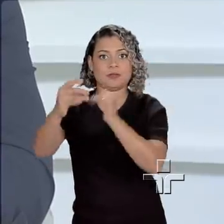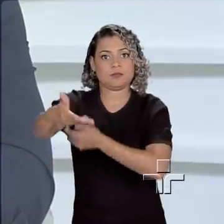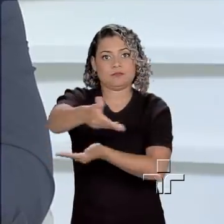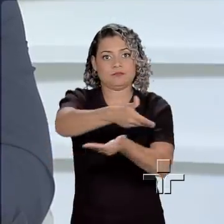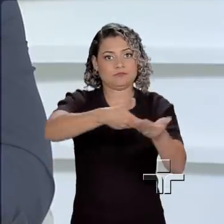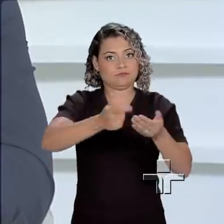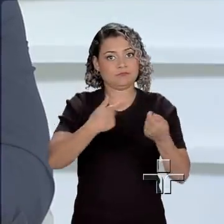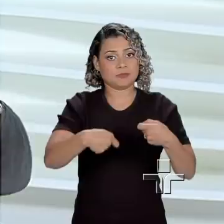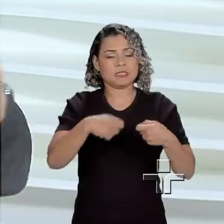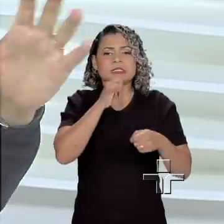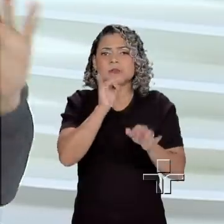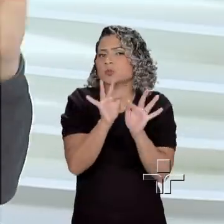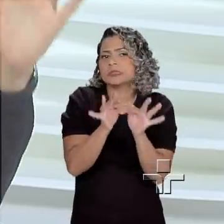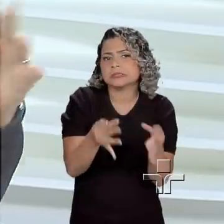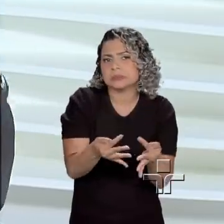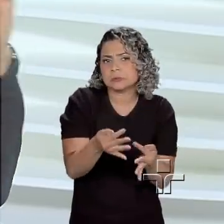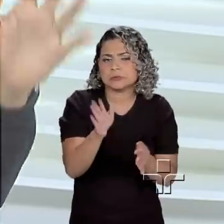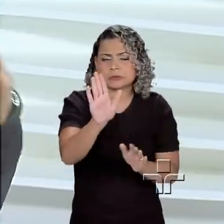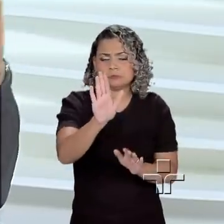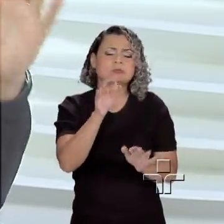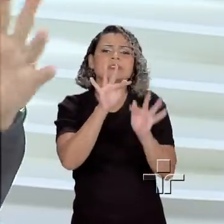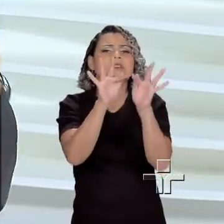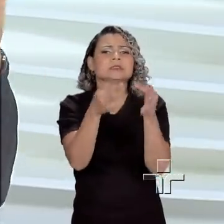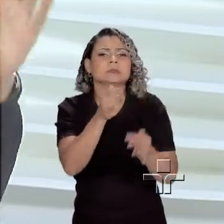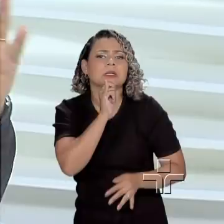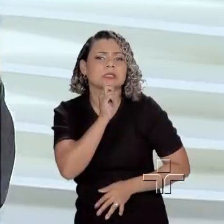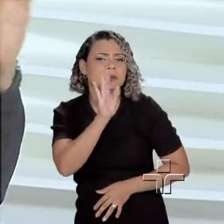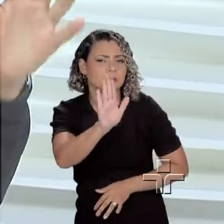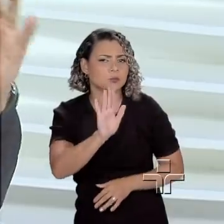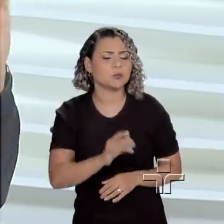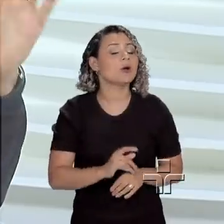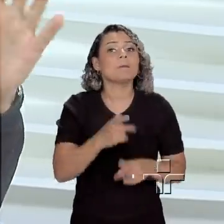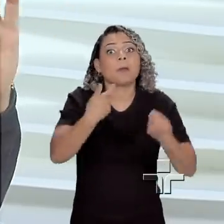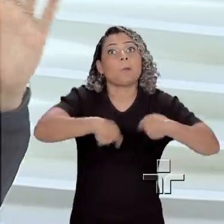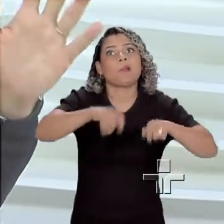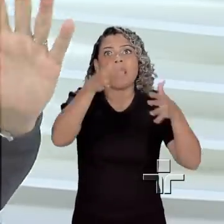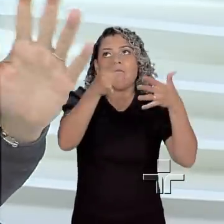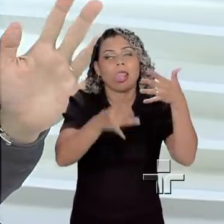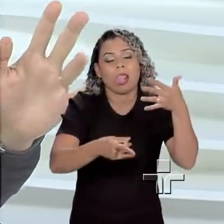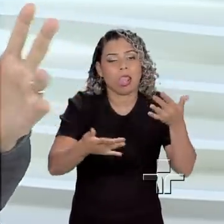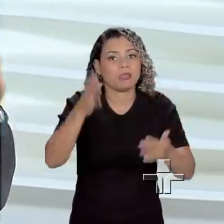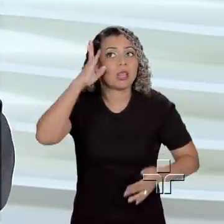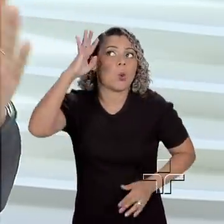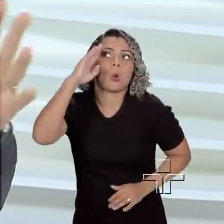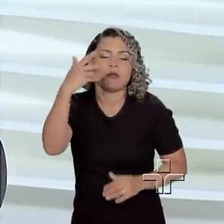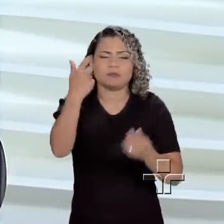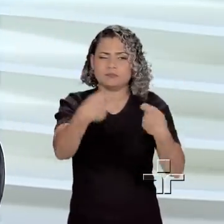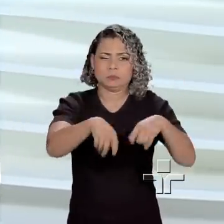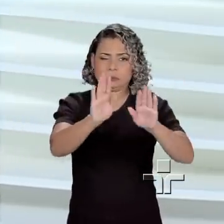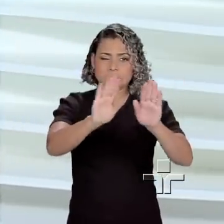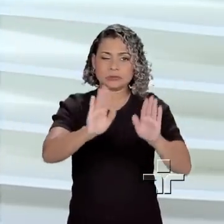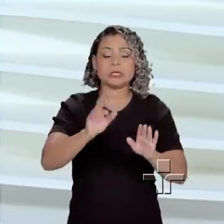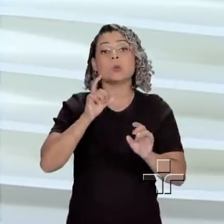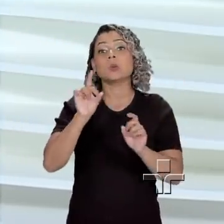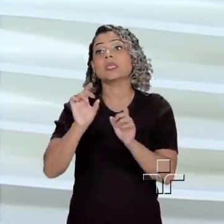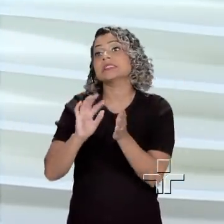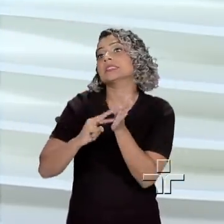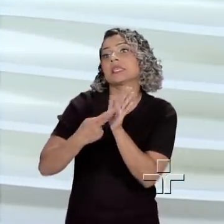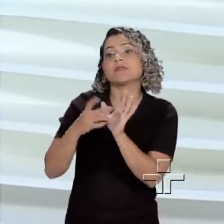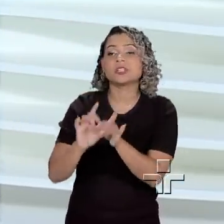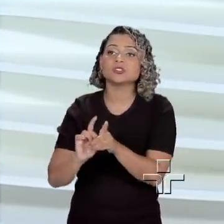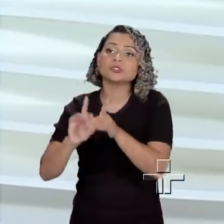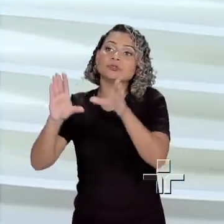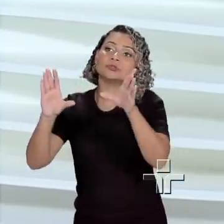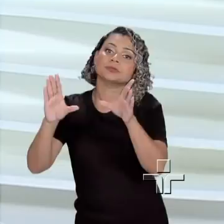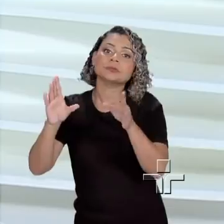uma forma bem simples, para não entrar numa discussão teórico-metodológica do que é exatamente direito, democracia e